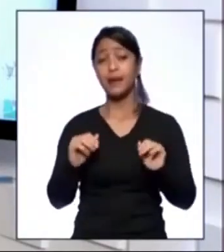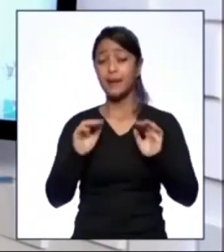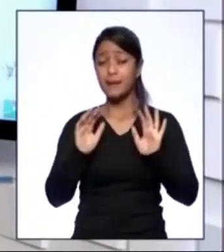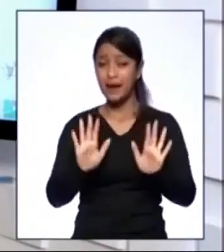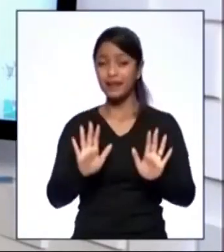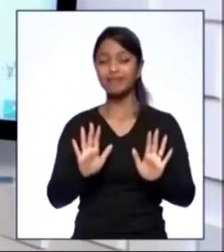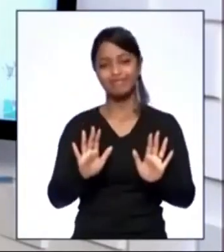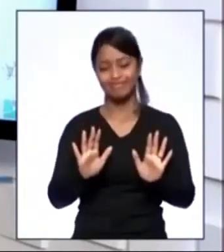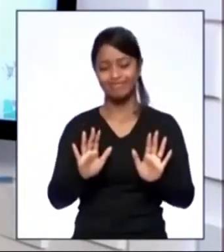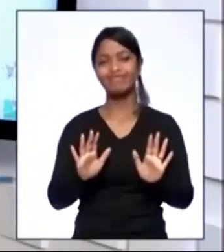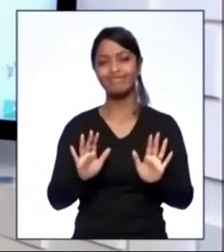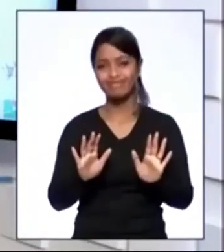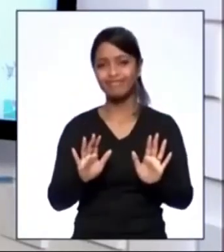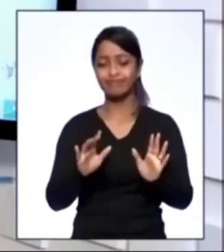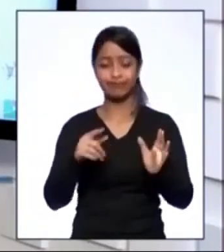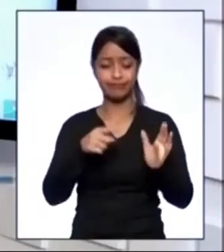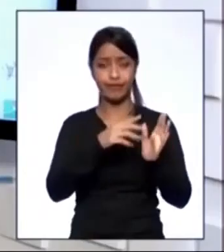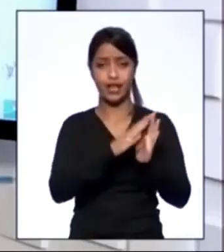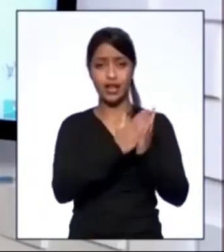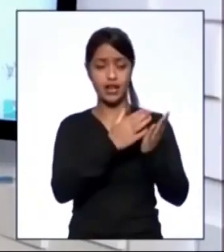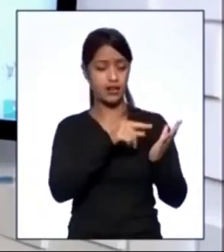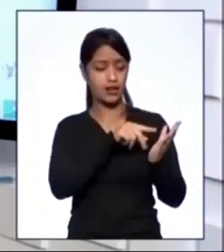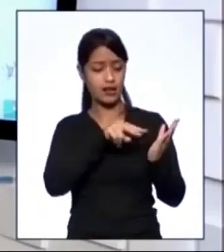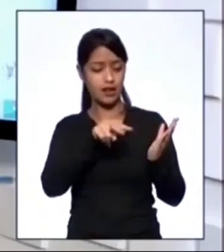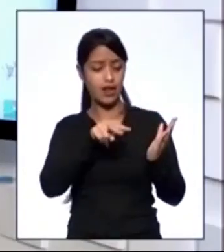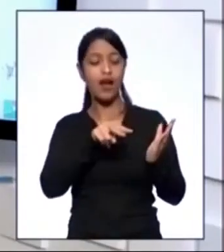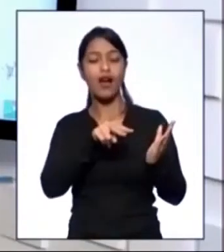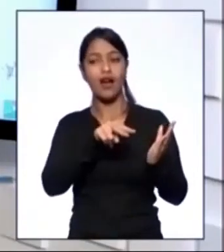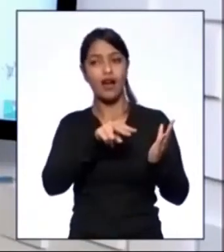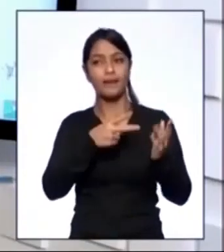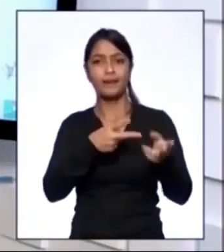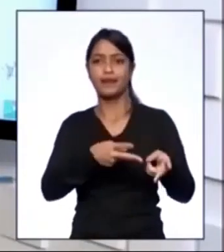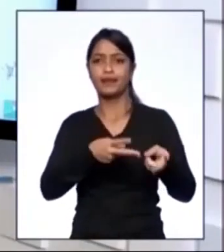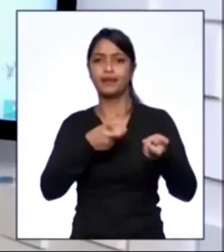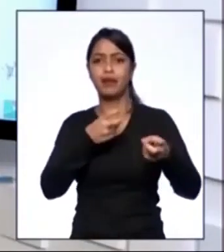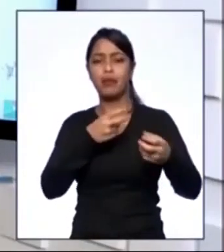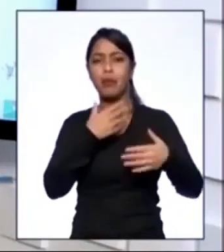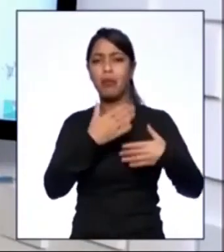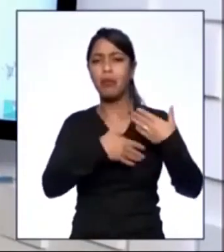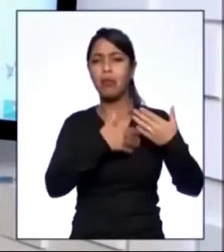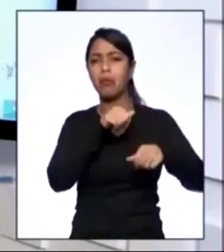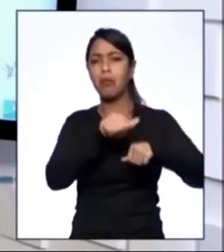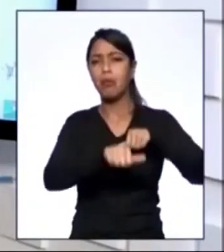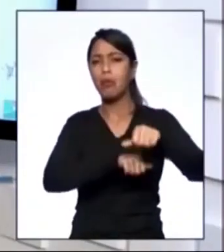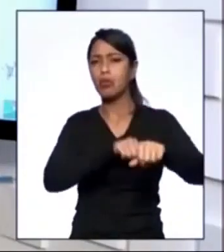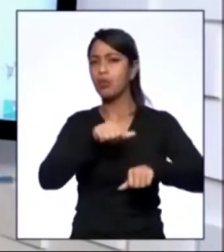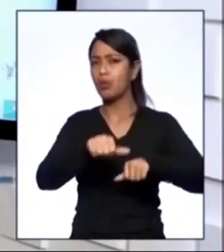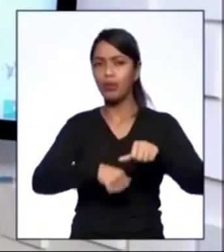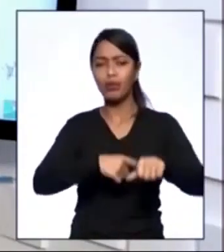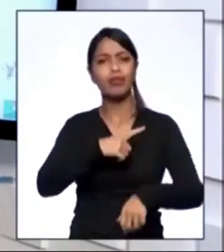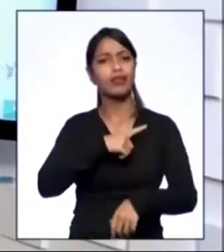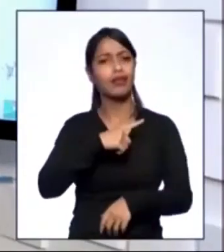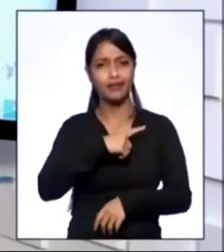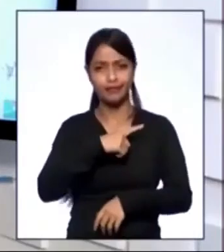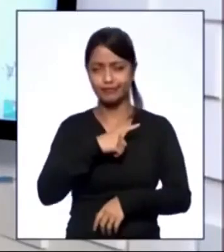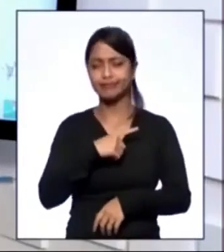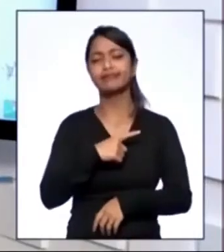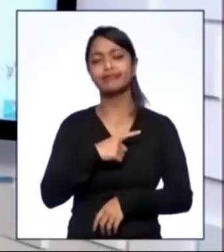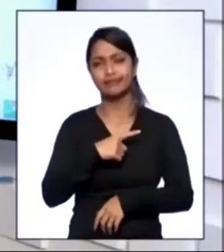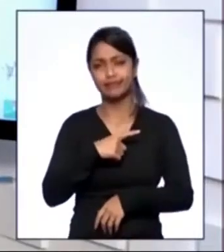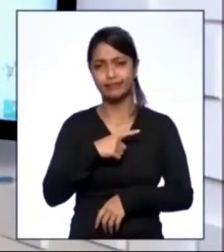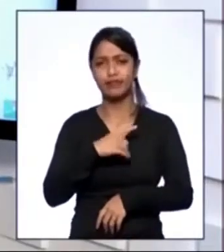nós não podemos ignorar que existe uma mudança importantíssima, não só nas